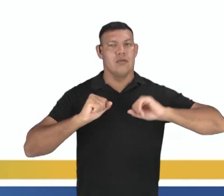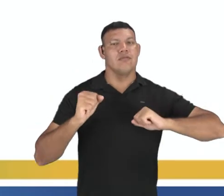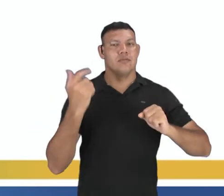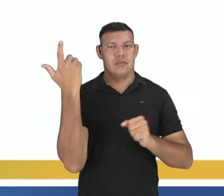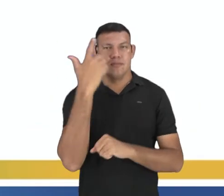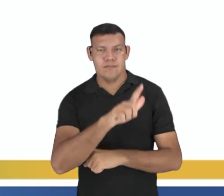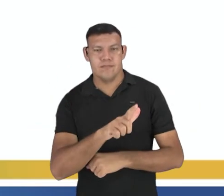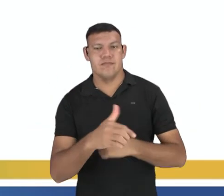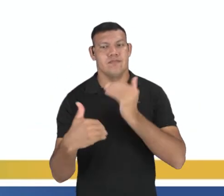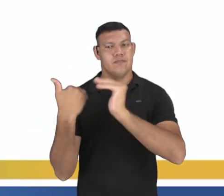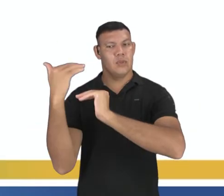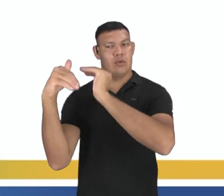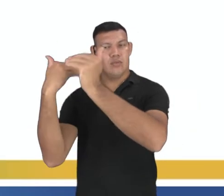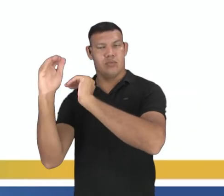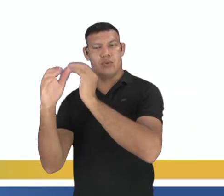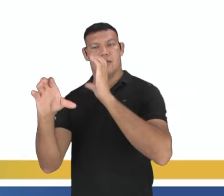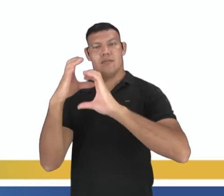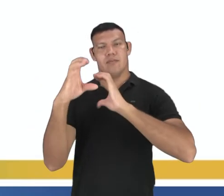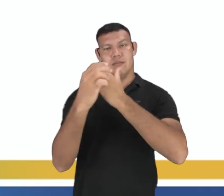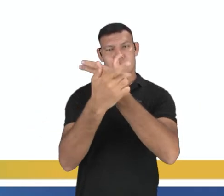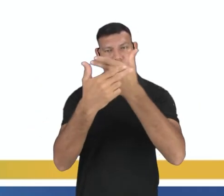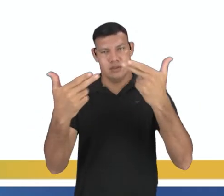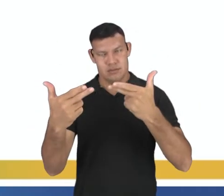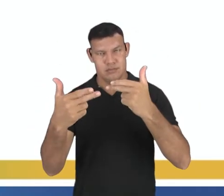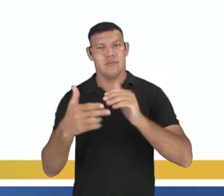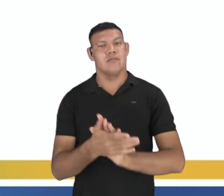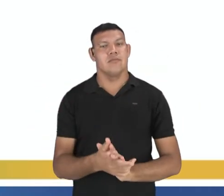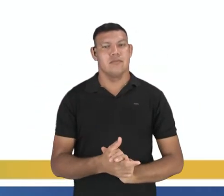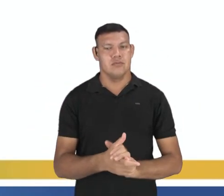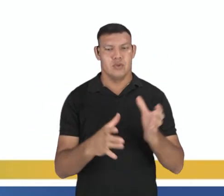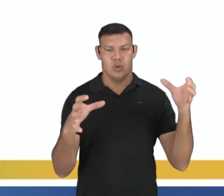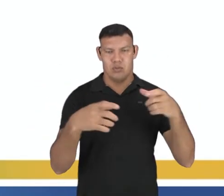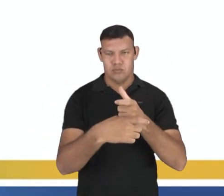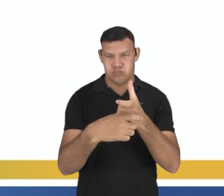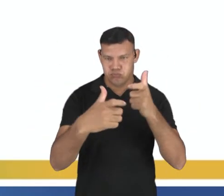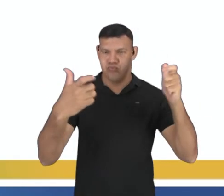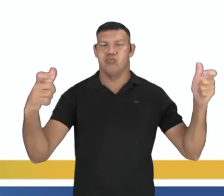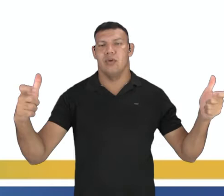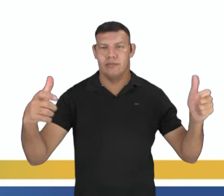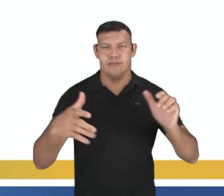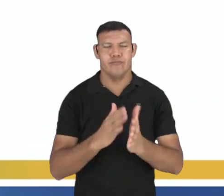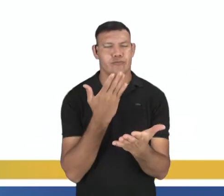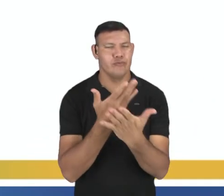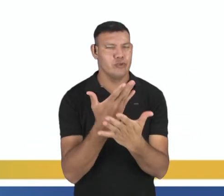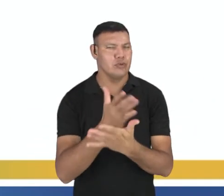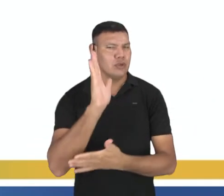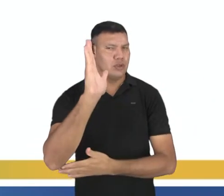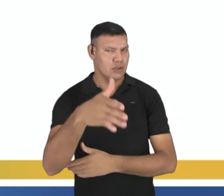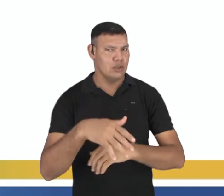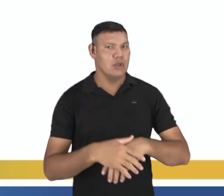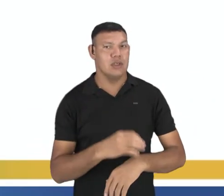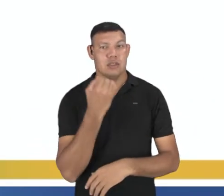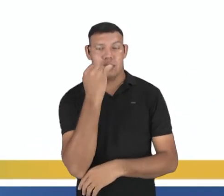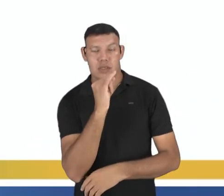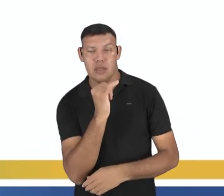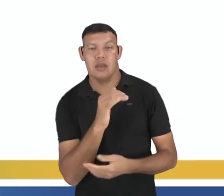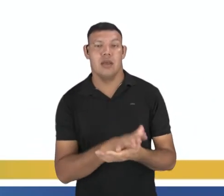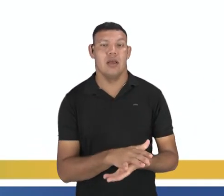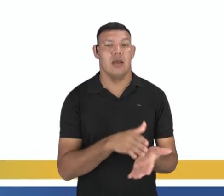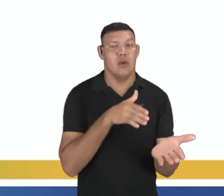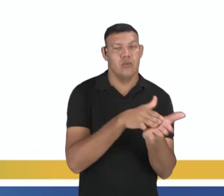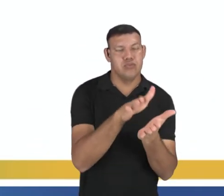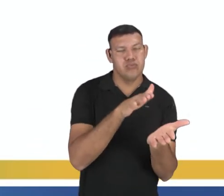com o desenvolvimento dos meios de comunicação de massa você já estudaram sobre isso se as editoras de música